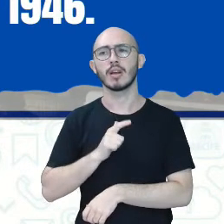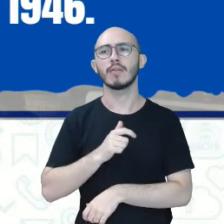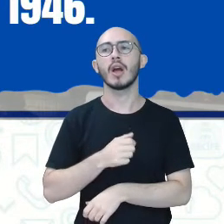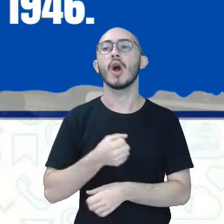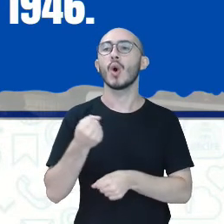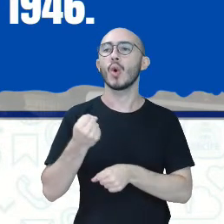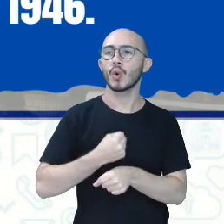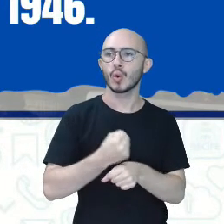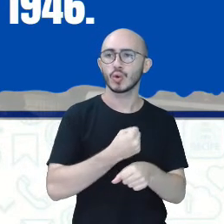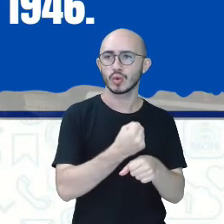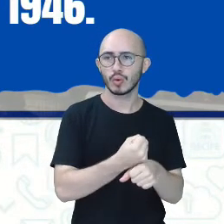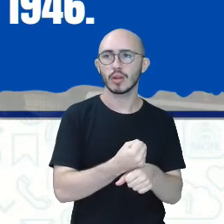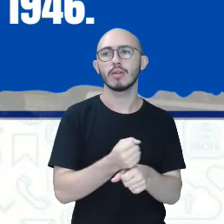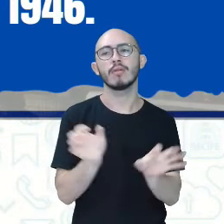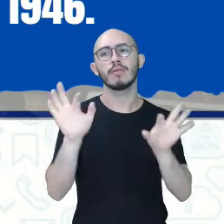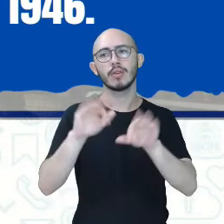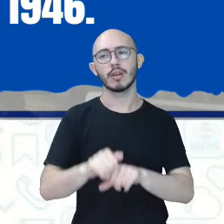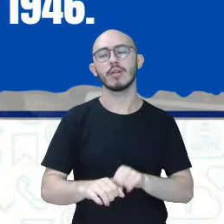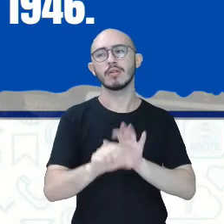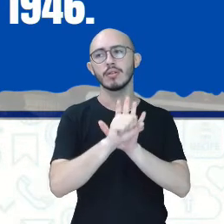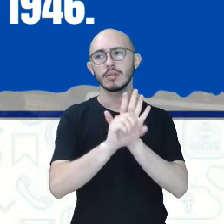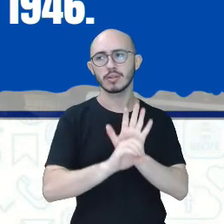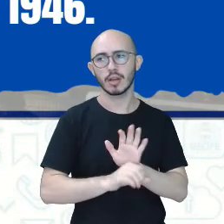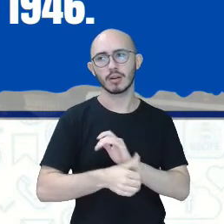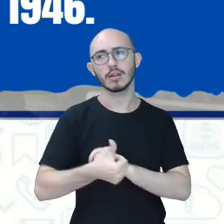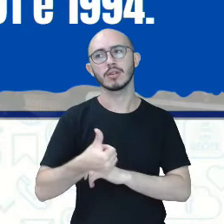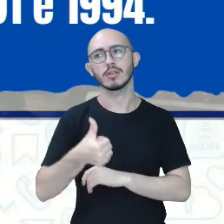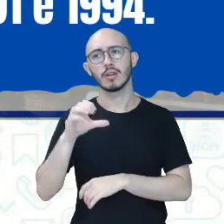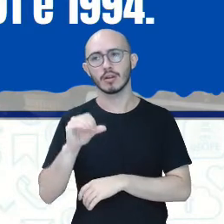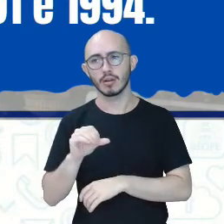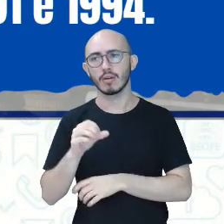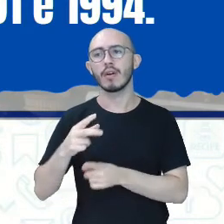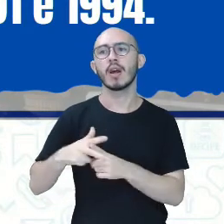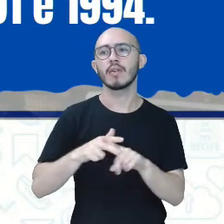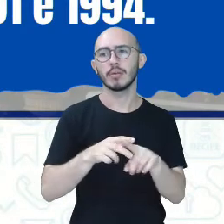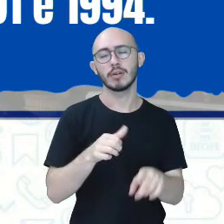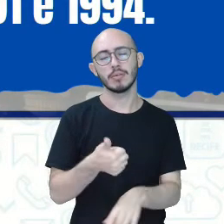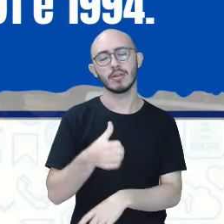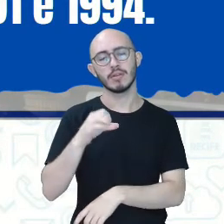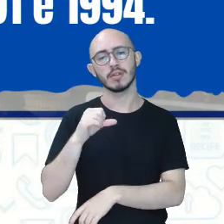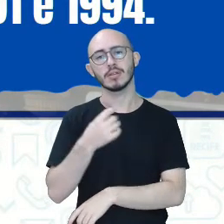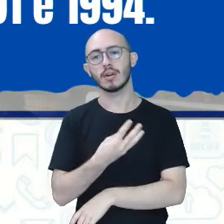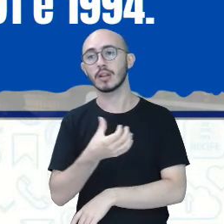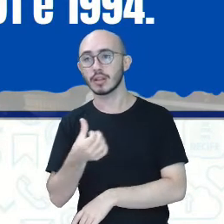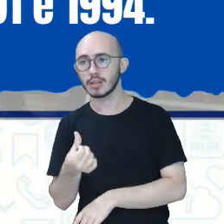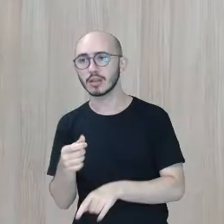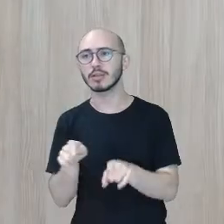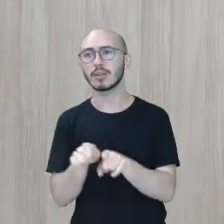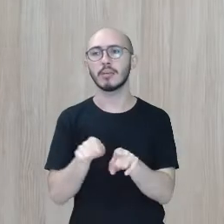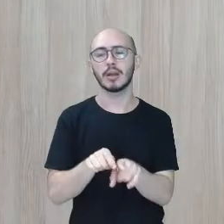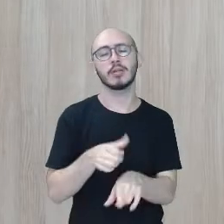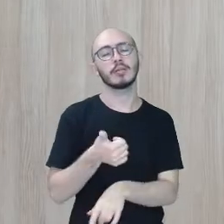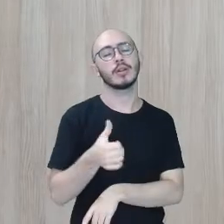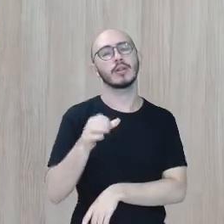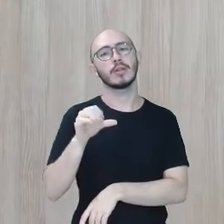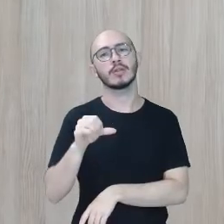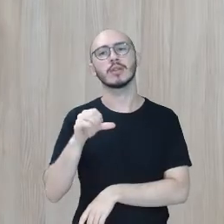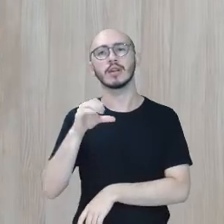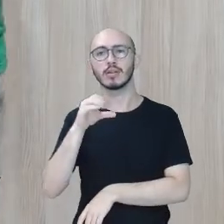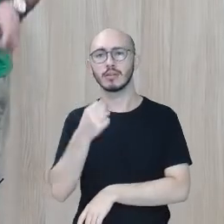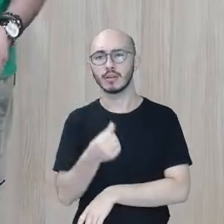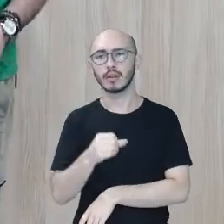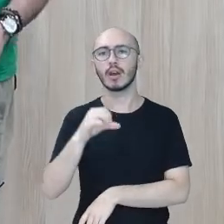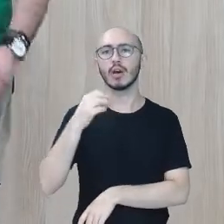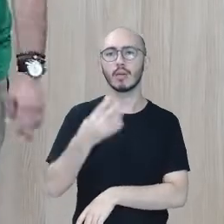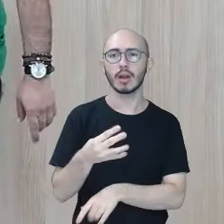né, foi construído no final do século XIX, reformado em 1946, e em 1991 e 94 ele passou